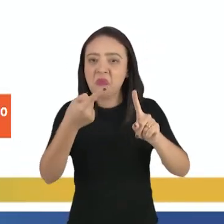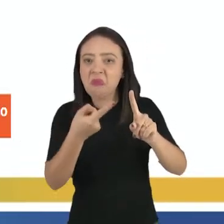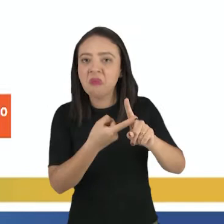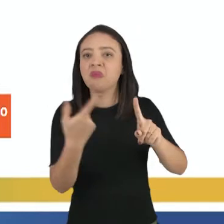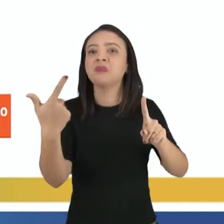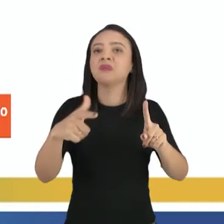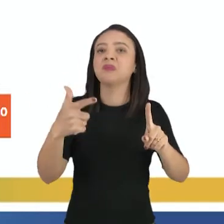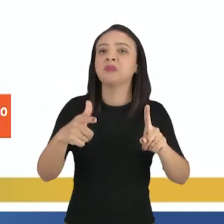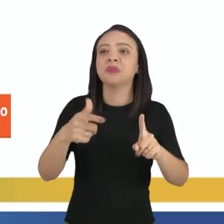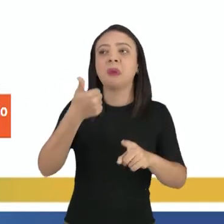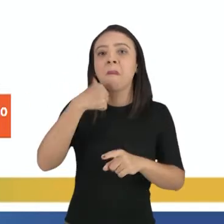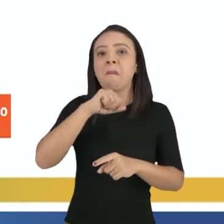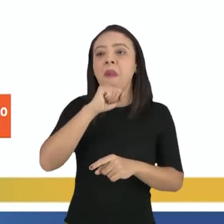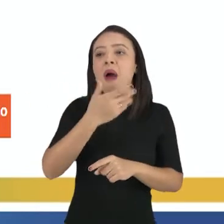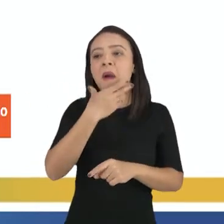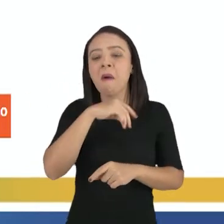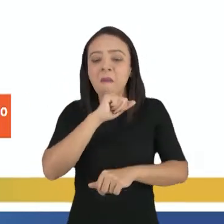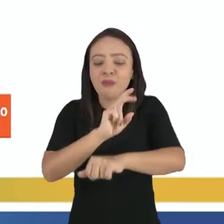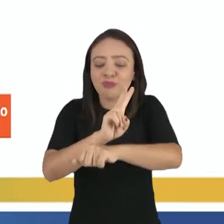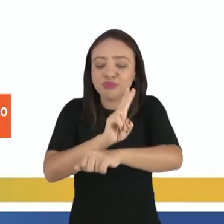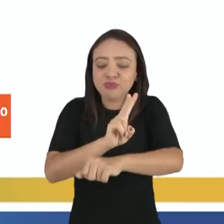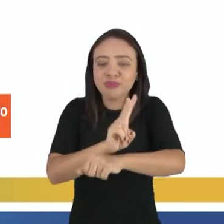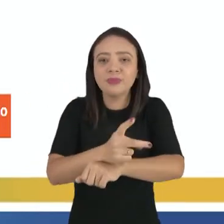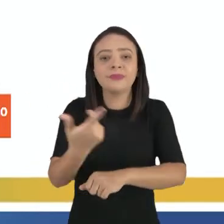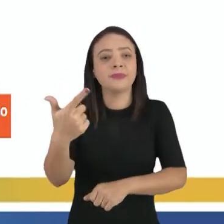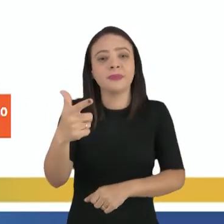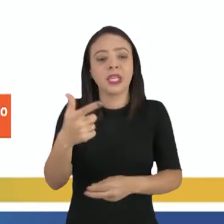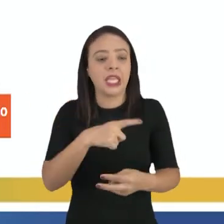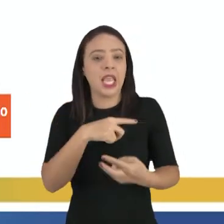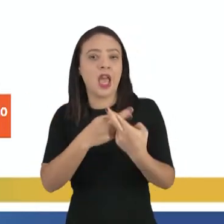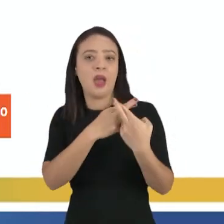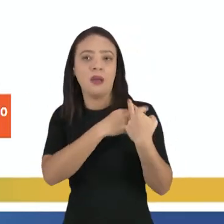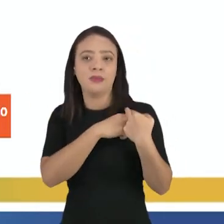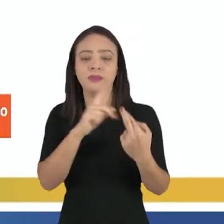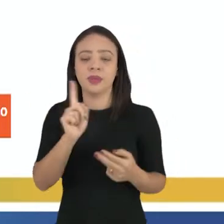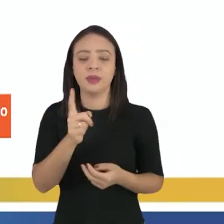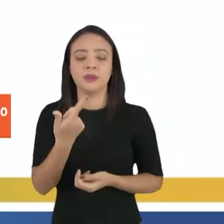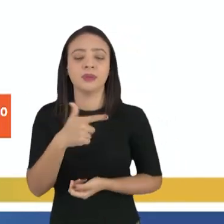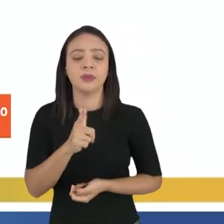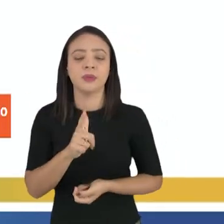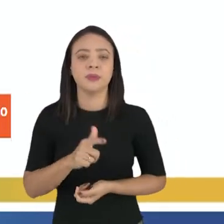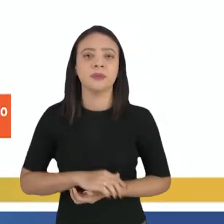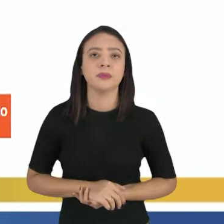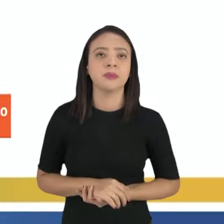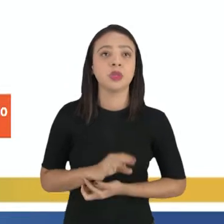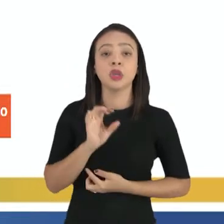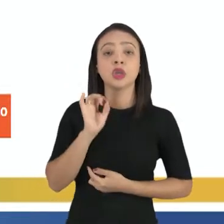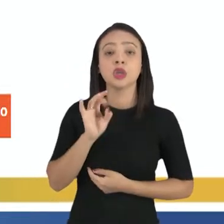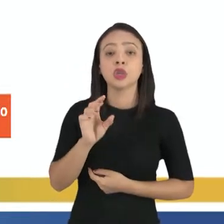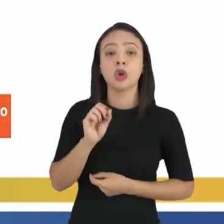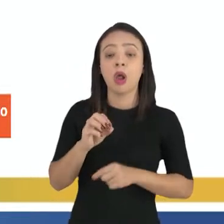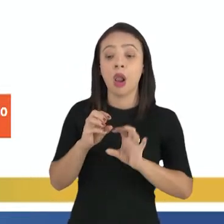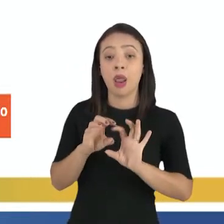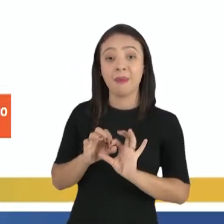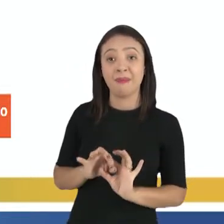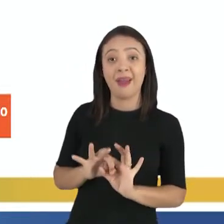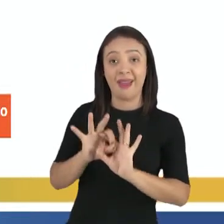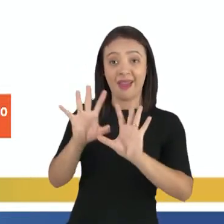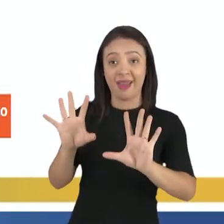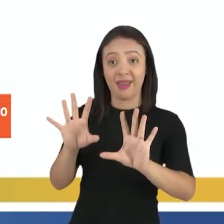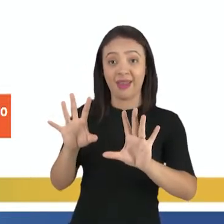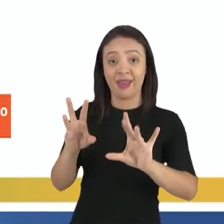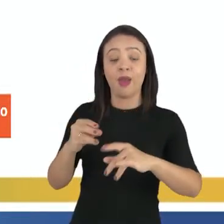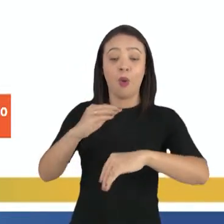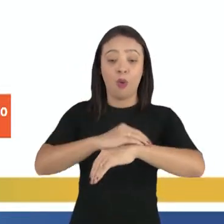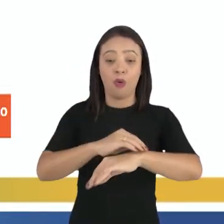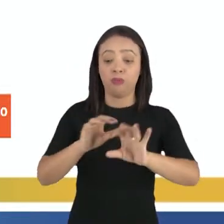existe pais e mães cuidadosos, né, que se responsabilizam pelaquela cria. Ele simplesmente deposita o